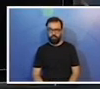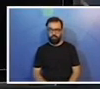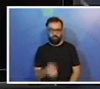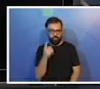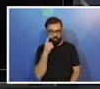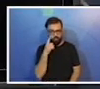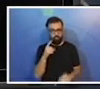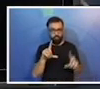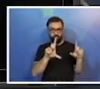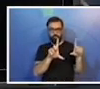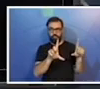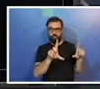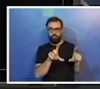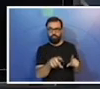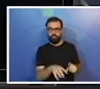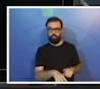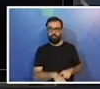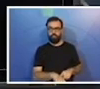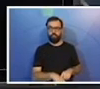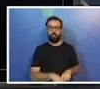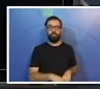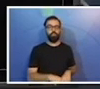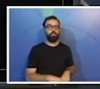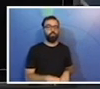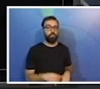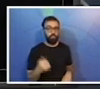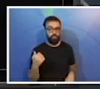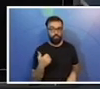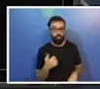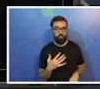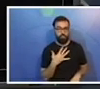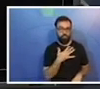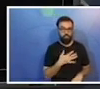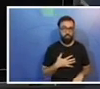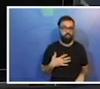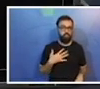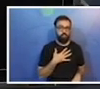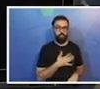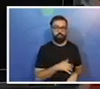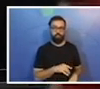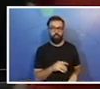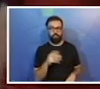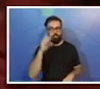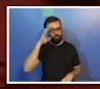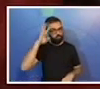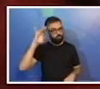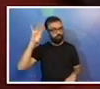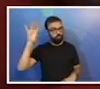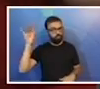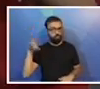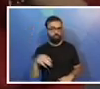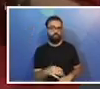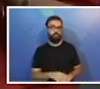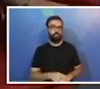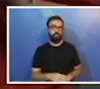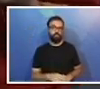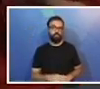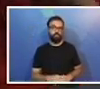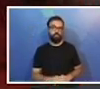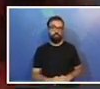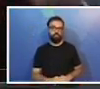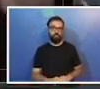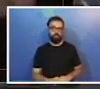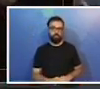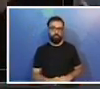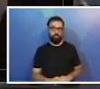Olha uma imagem, isso daqui eu gosto muito. Imagina se ao invés